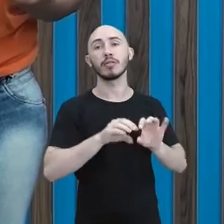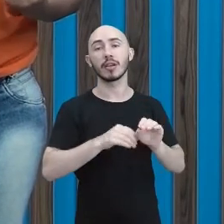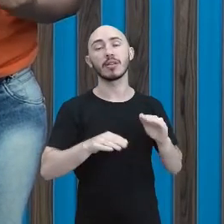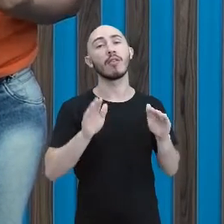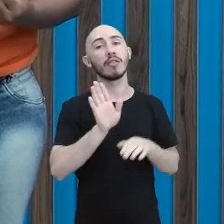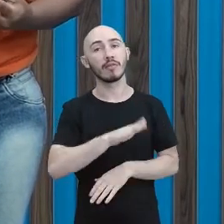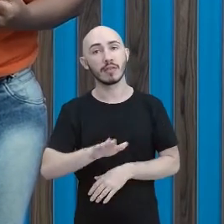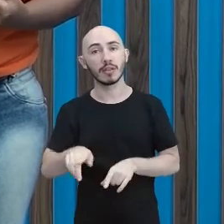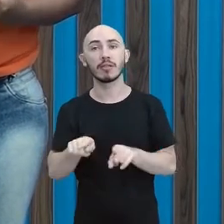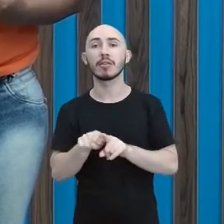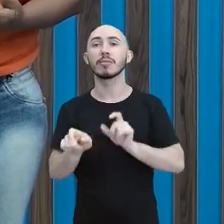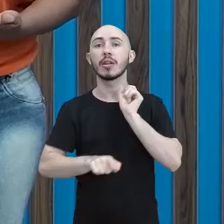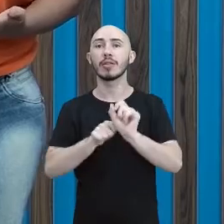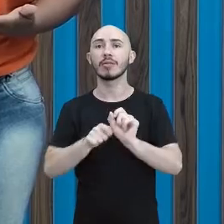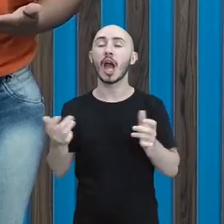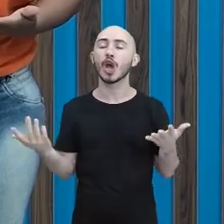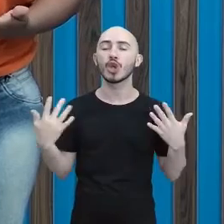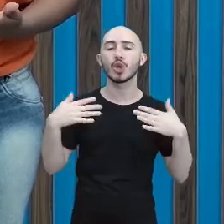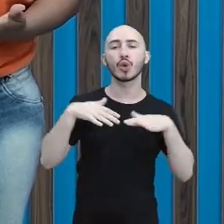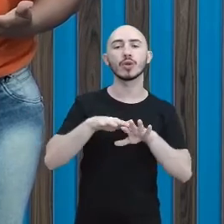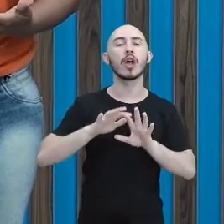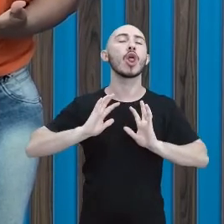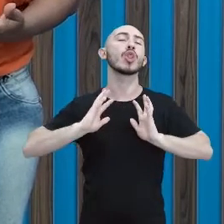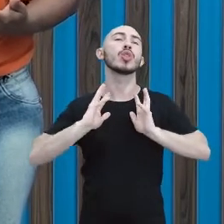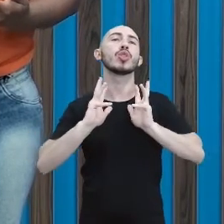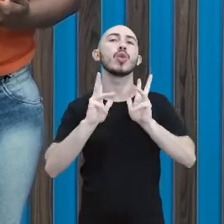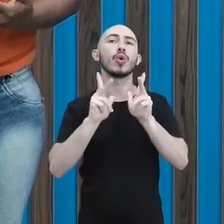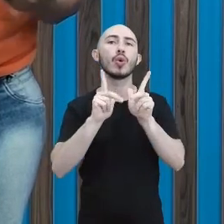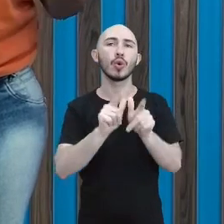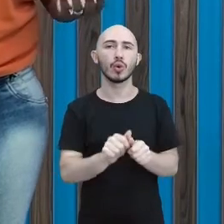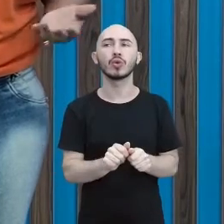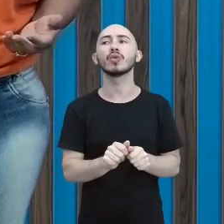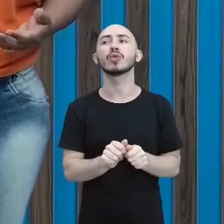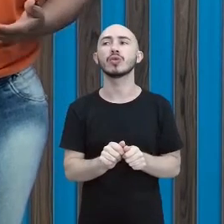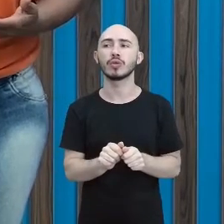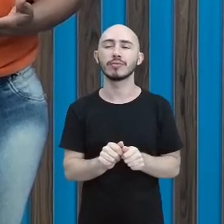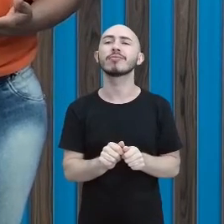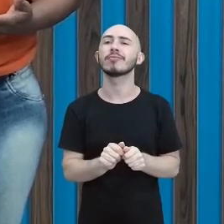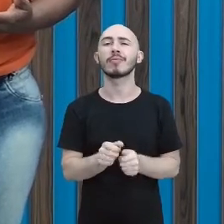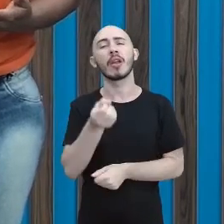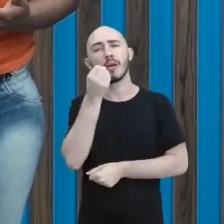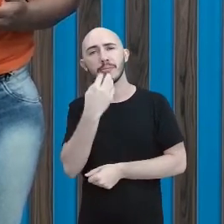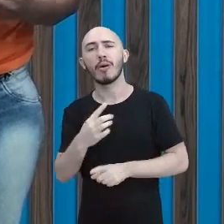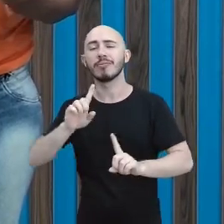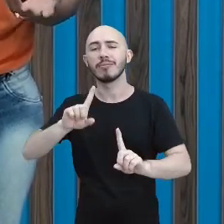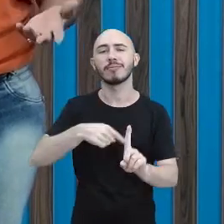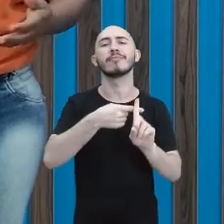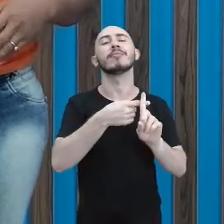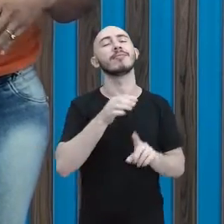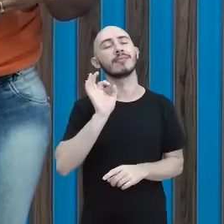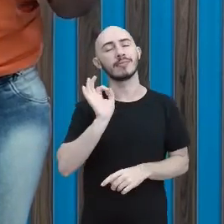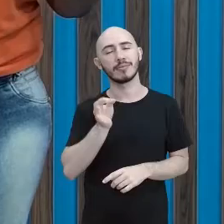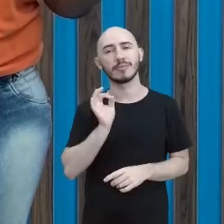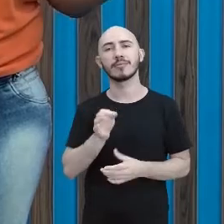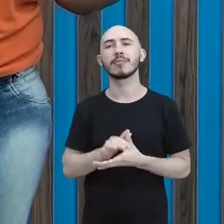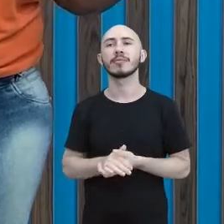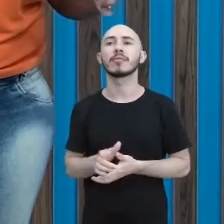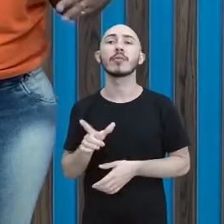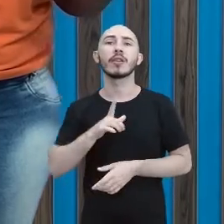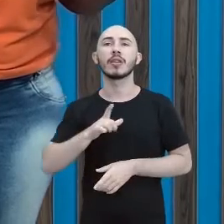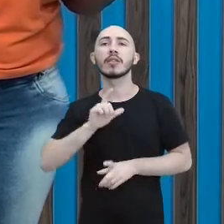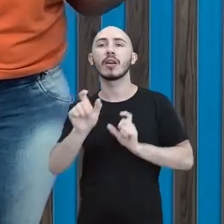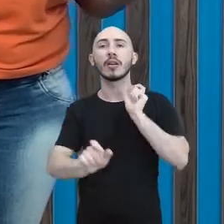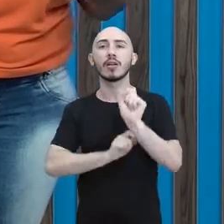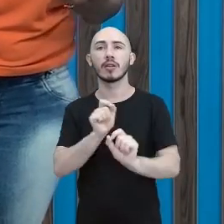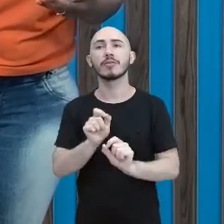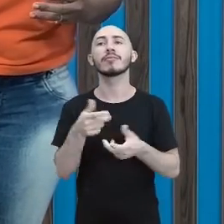essa inclusão de todos saem ganhando com isso, crescendo. E tem uma